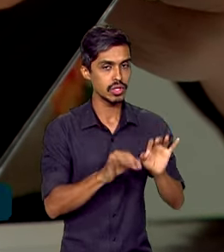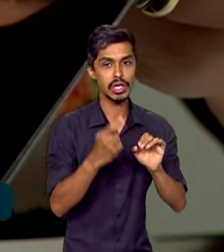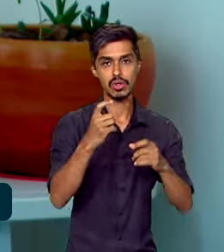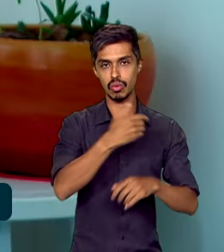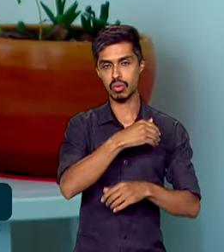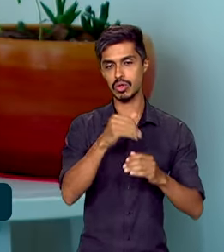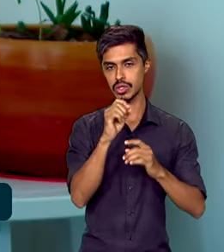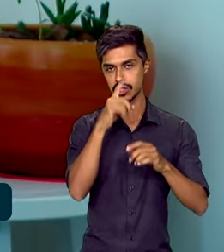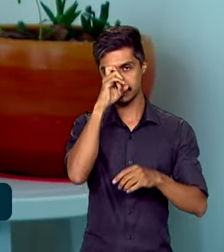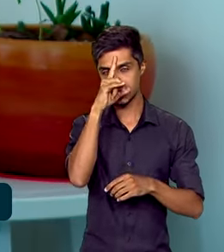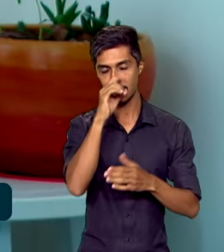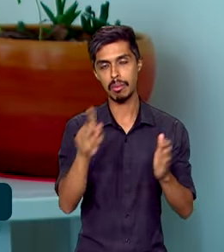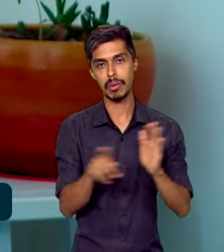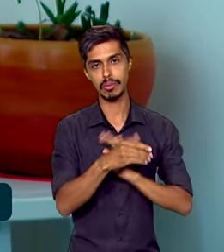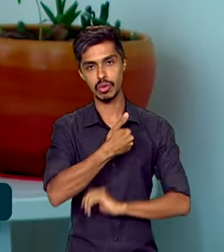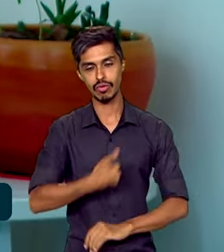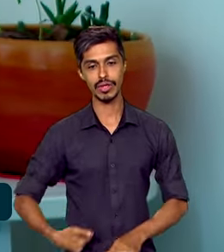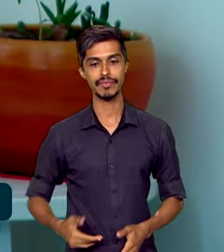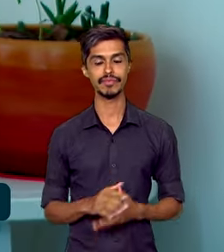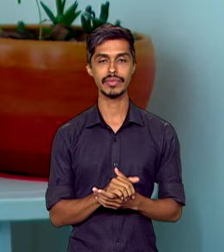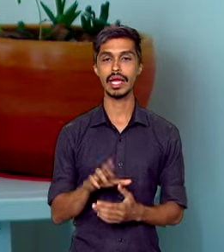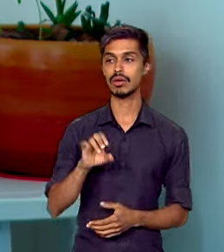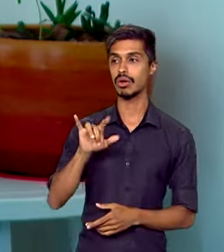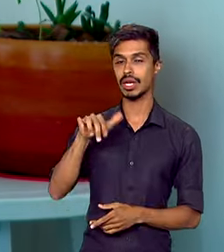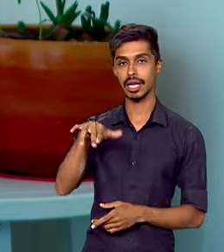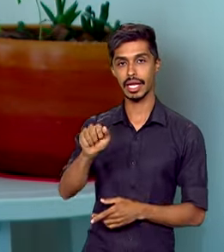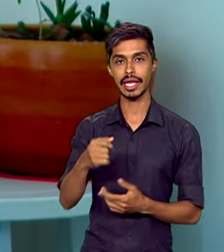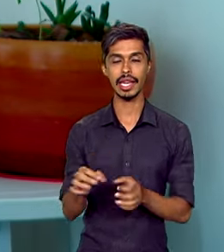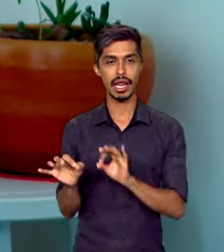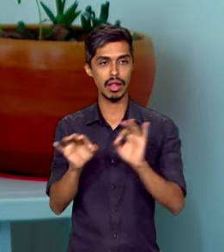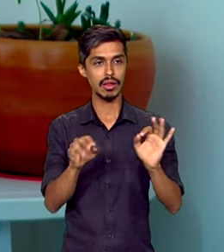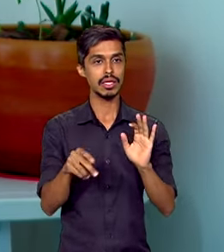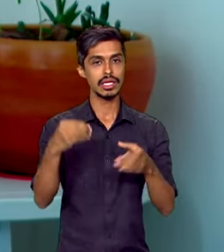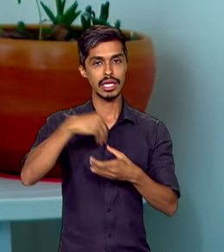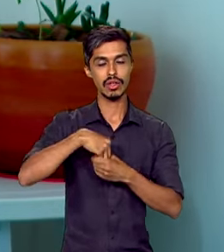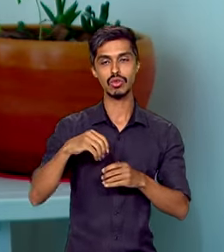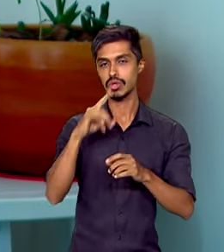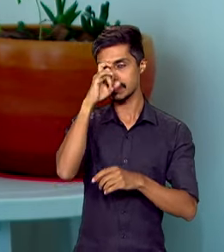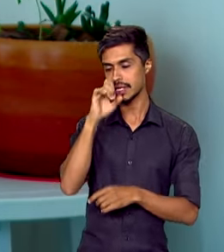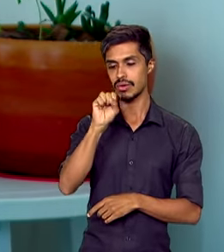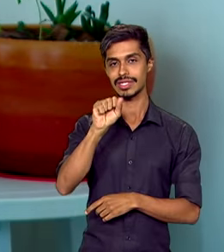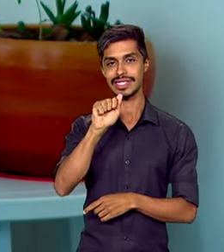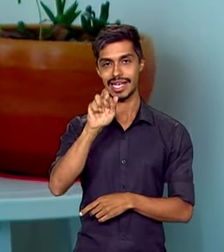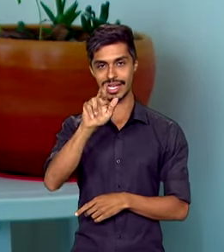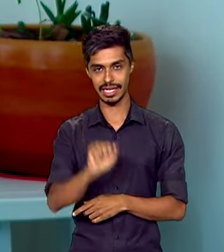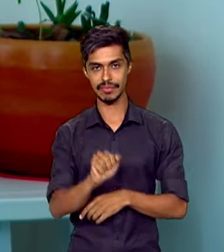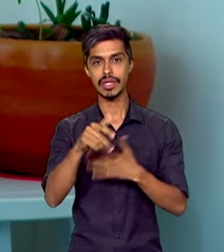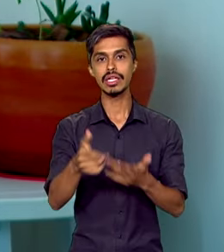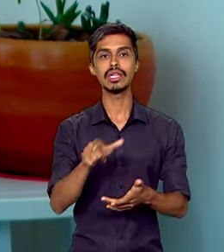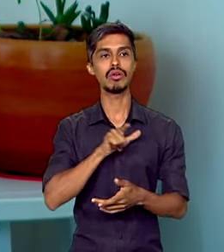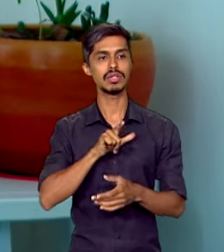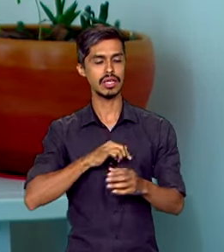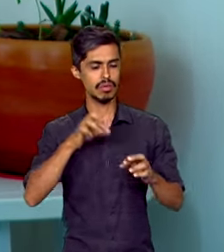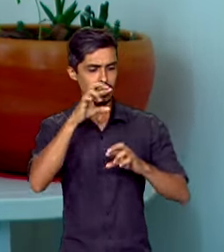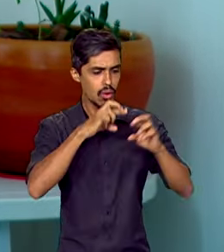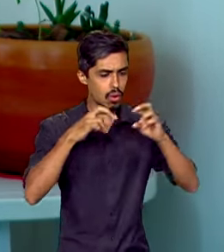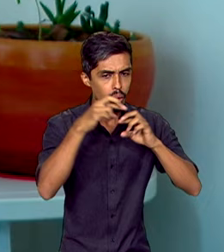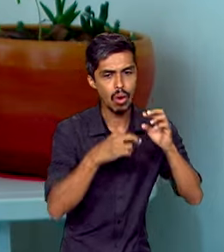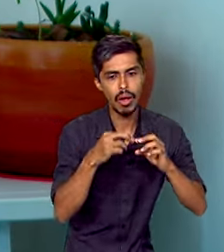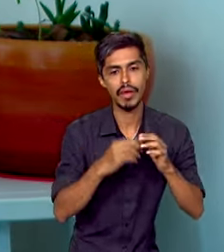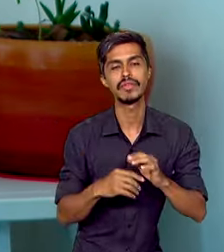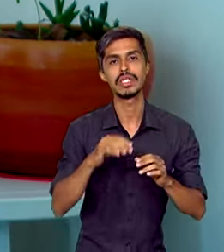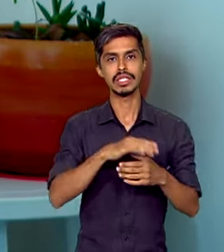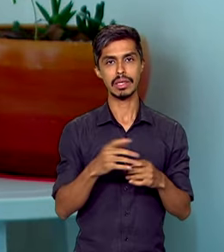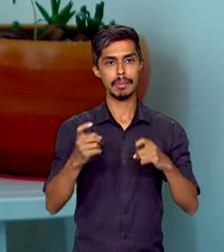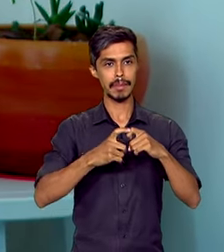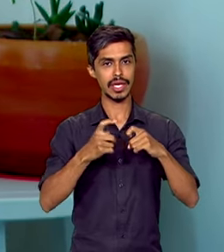público a Carolina Ela foi foi acompanhada no Sara Então ela teve a pediatria do desenvolvimento que eu também não